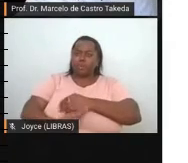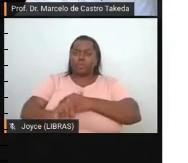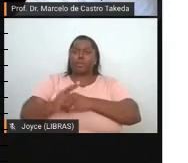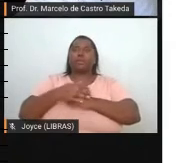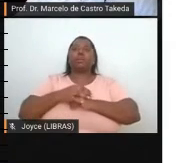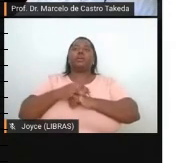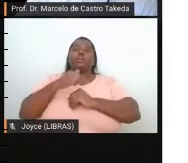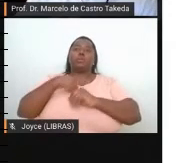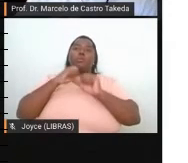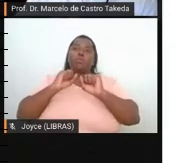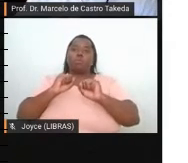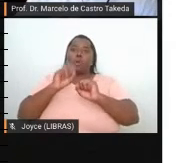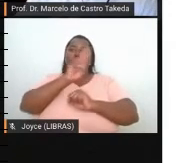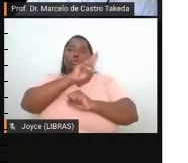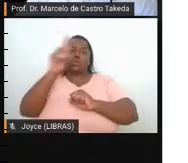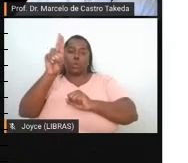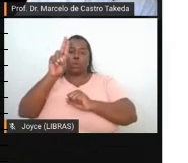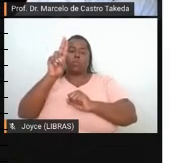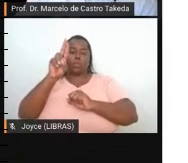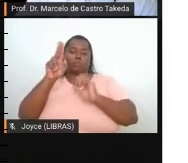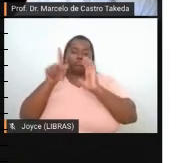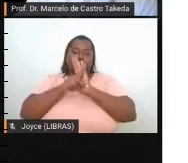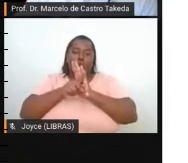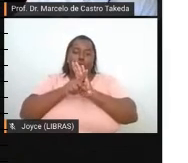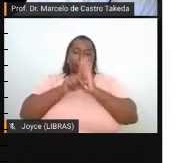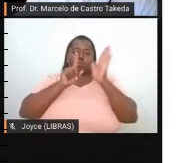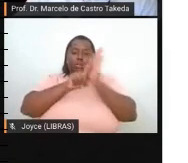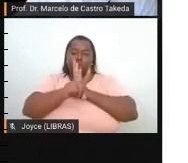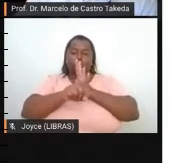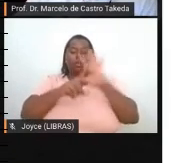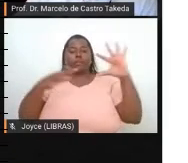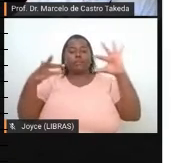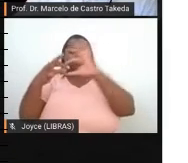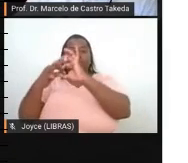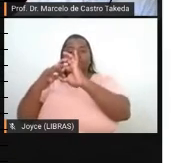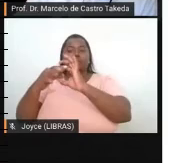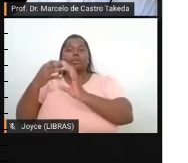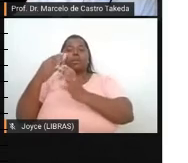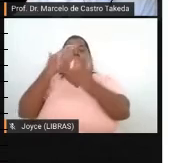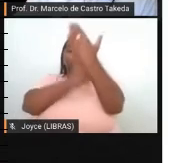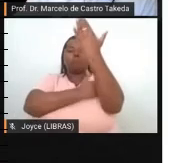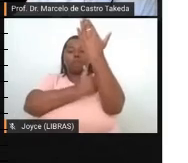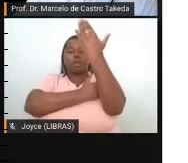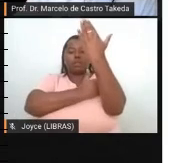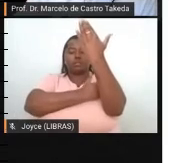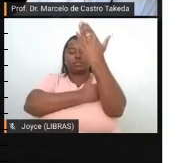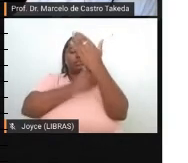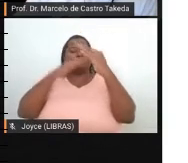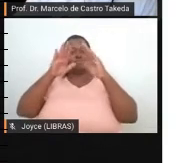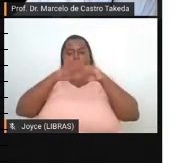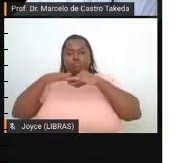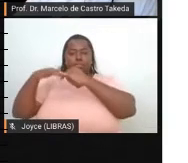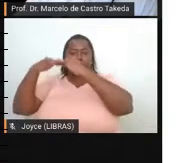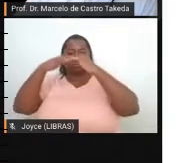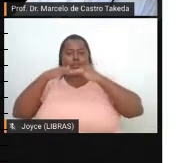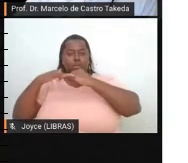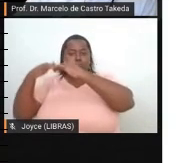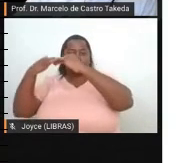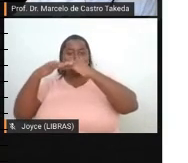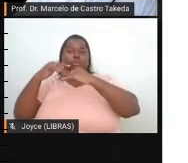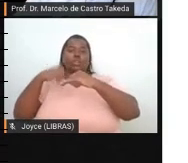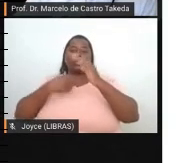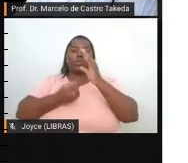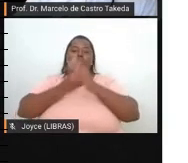dá o nome para a questão e vincula isso a uma pasta padrão. Então, eu criei uma questão do tipo